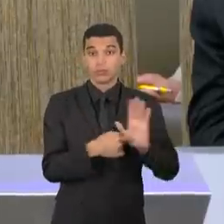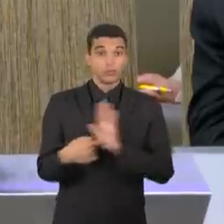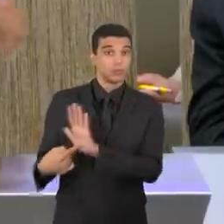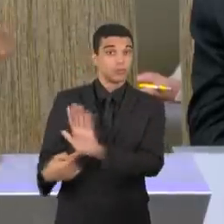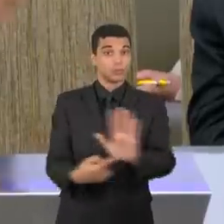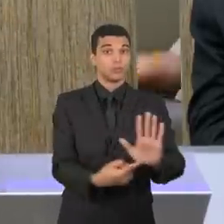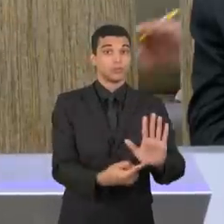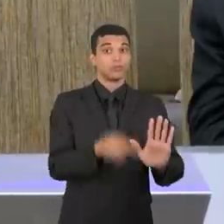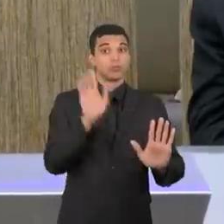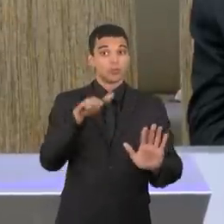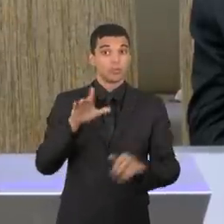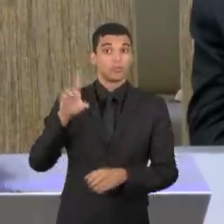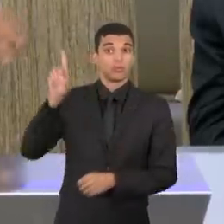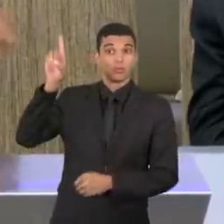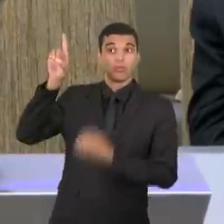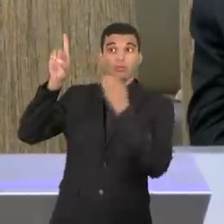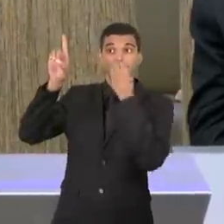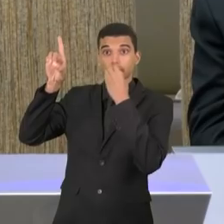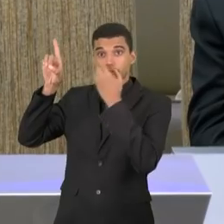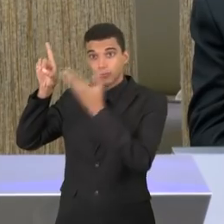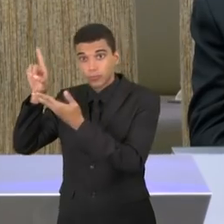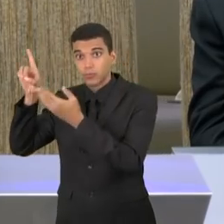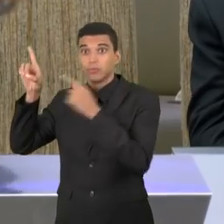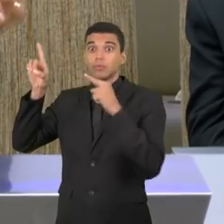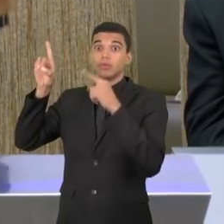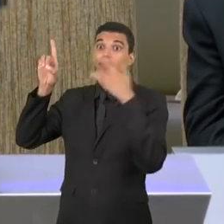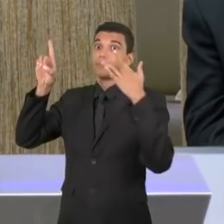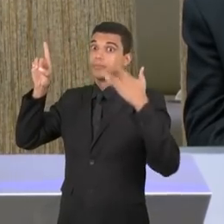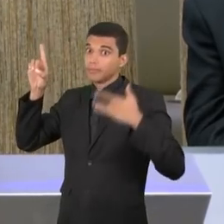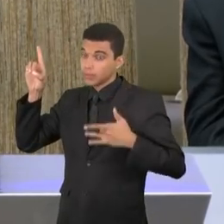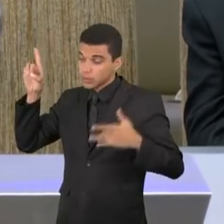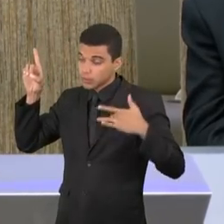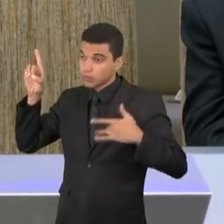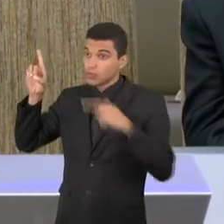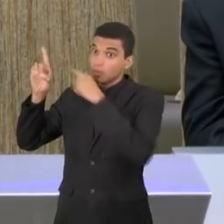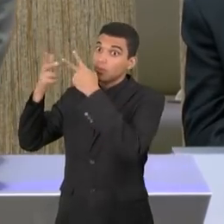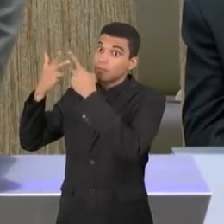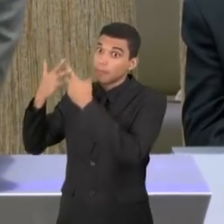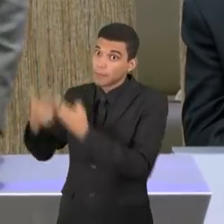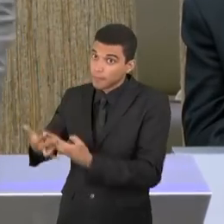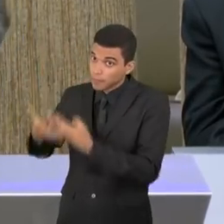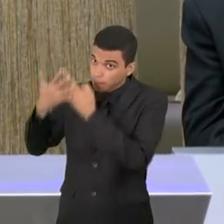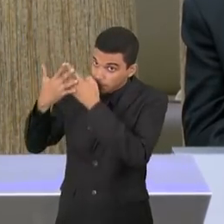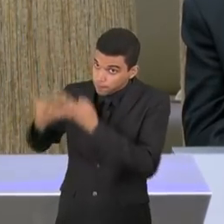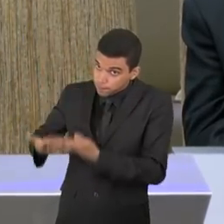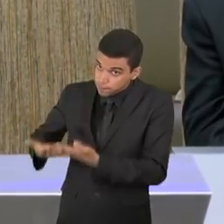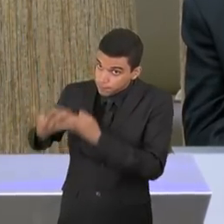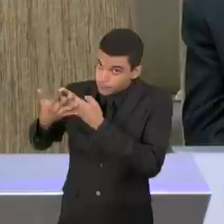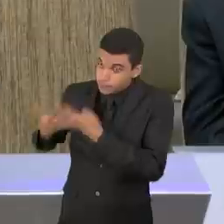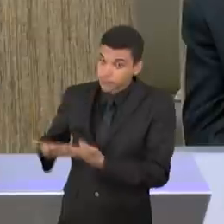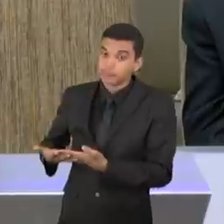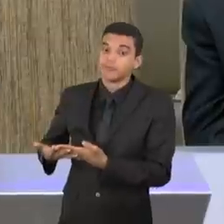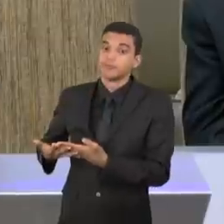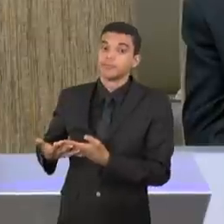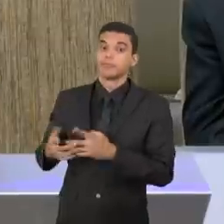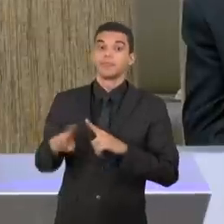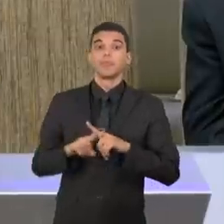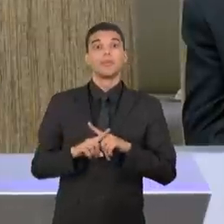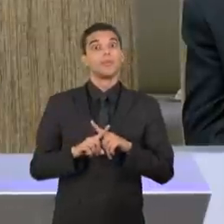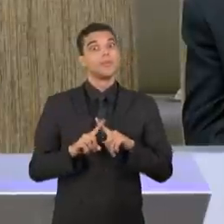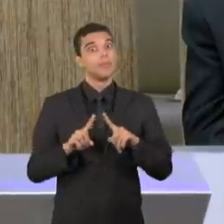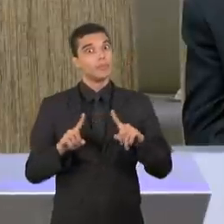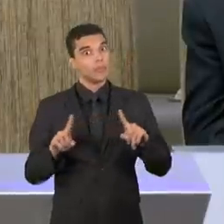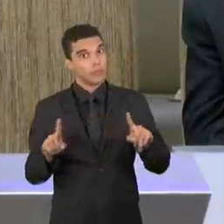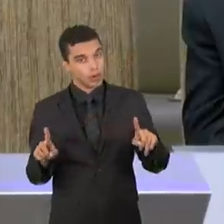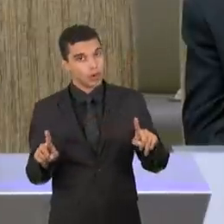a compassividade, tolerância que Deus dá, o tempo. Mas a Bíblia também mostra a balança equilibrada